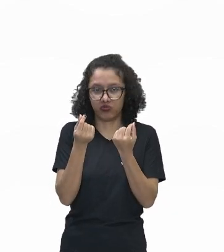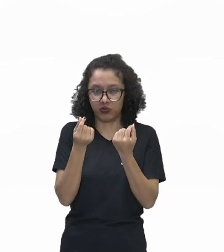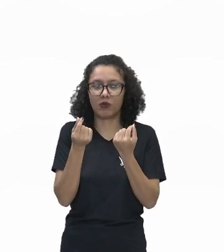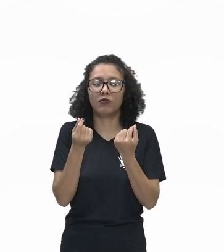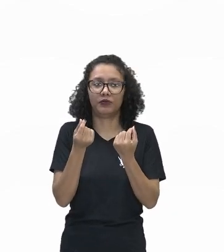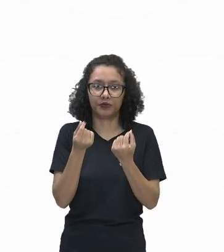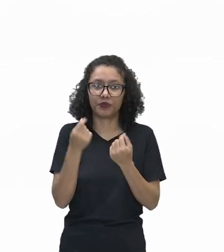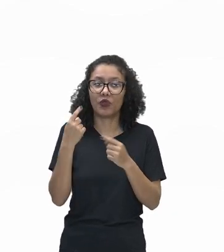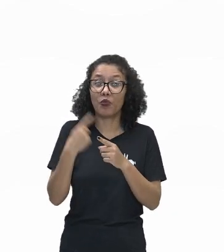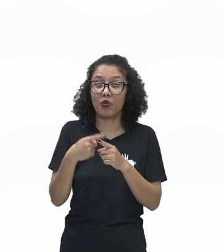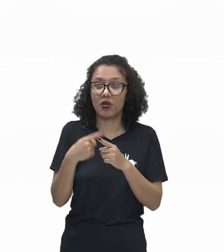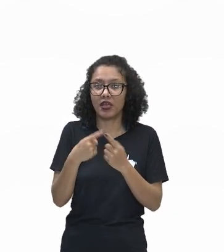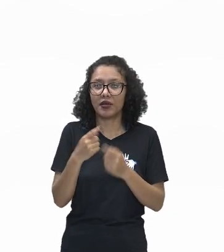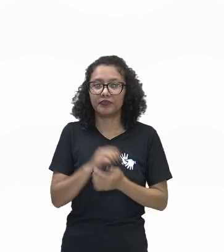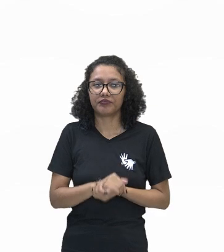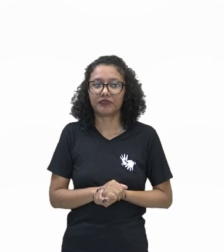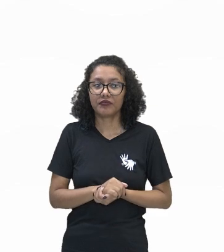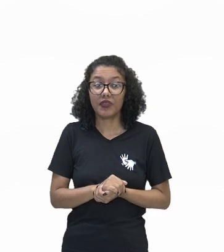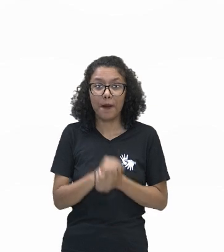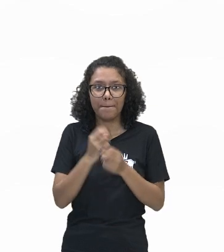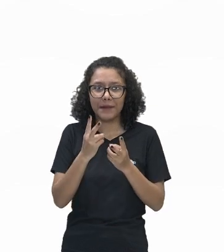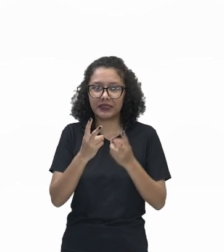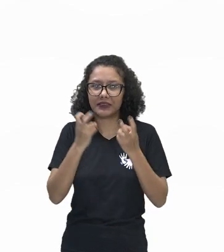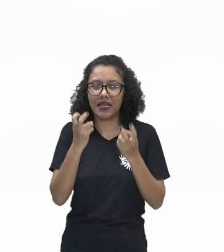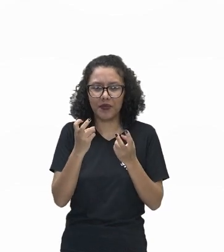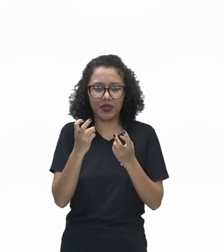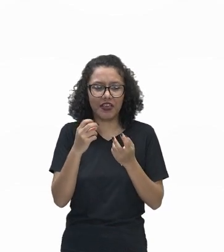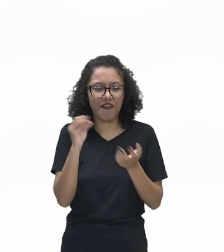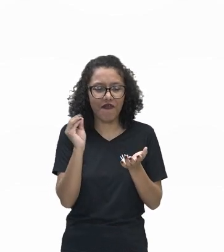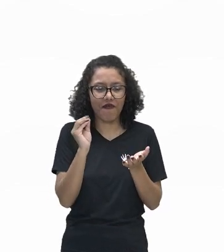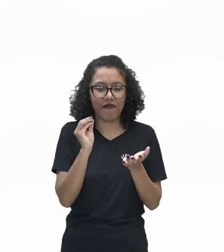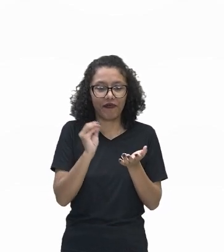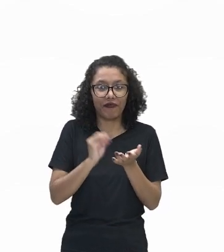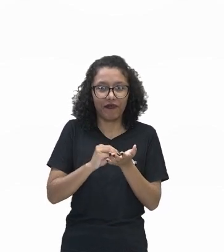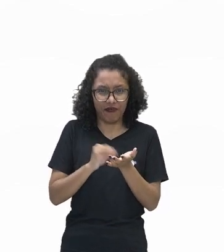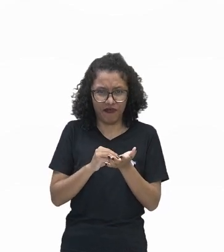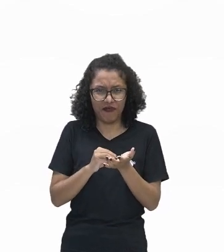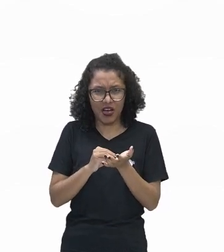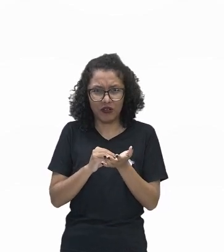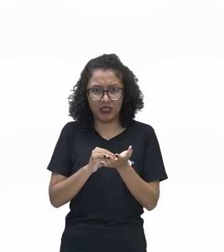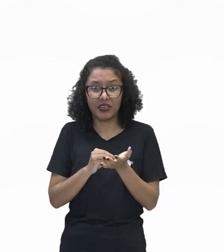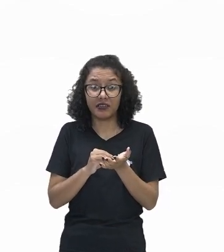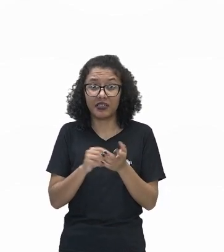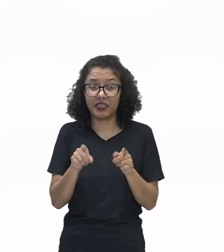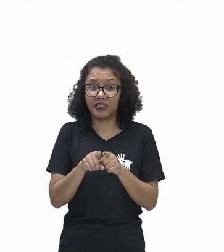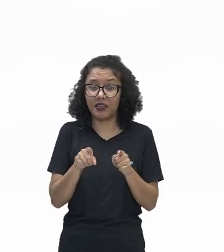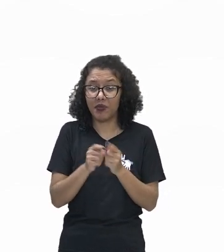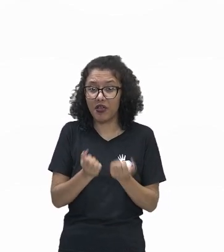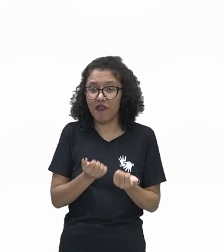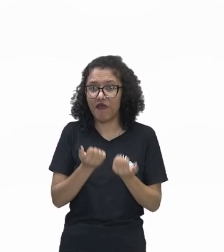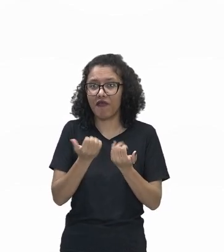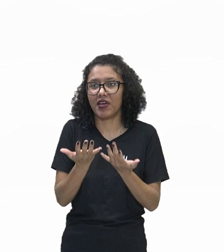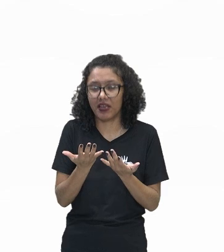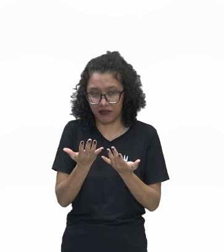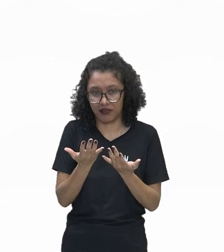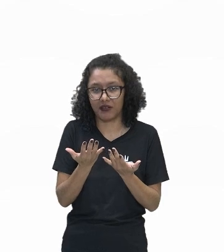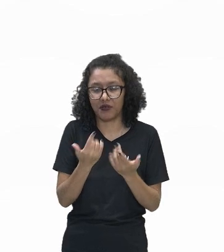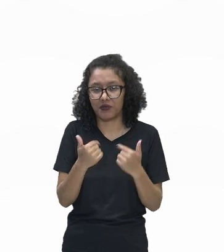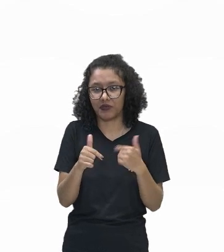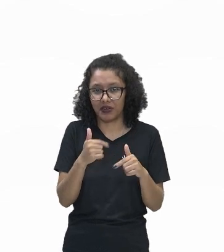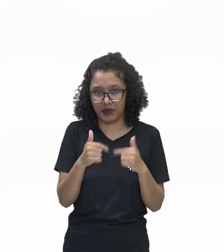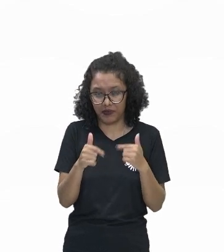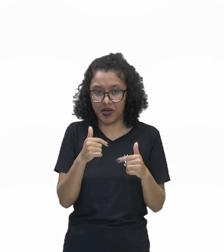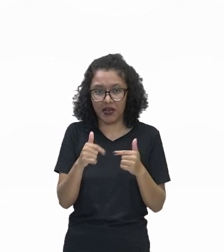criar essa demanda e ele mesmo vai ofertar essa mão de obra com o tráfico de pessoas,